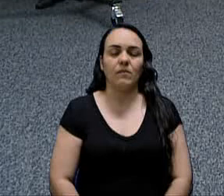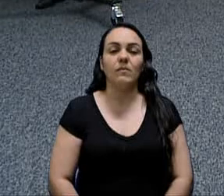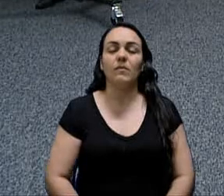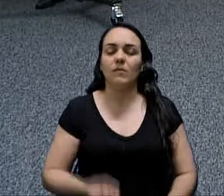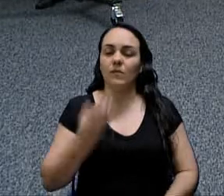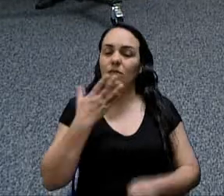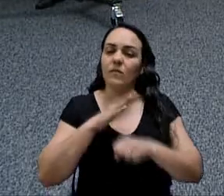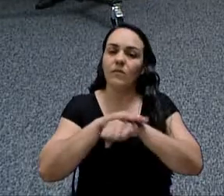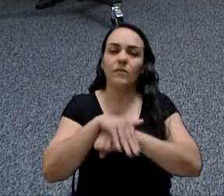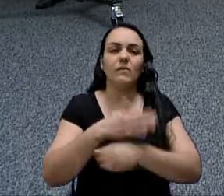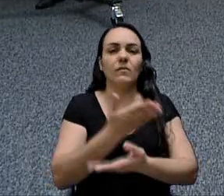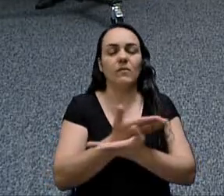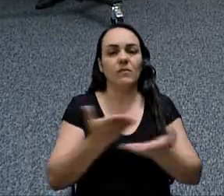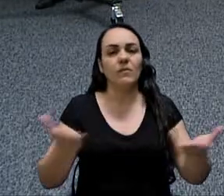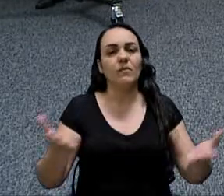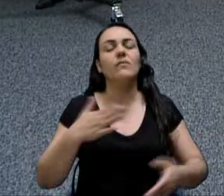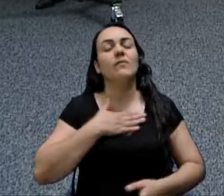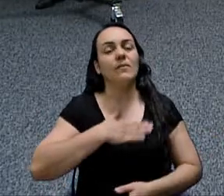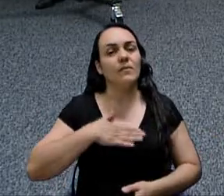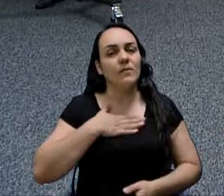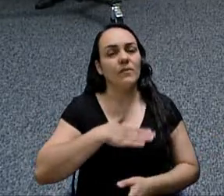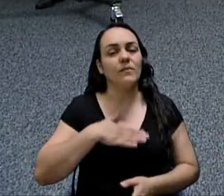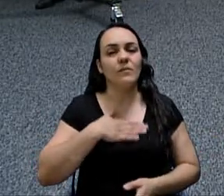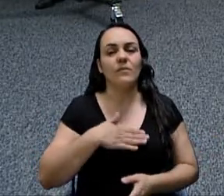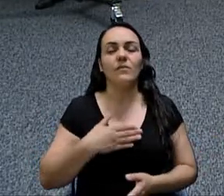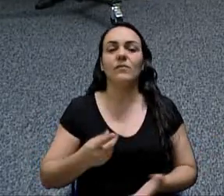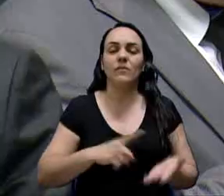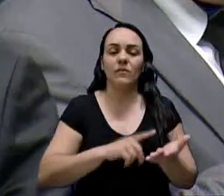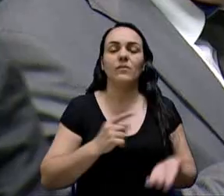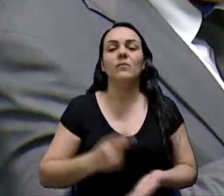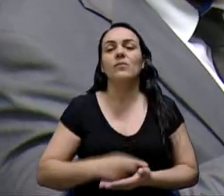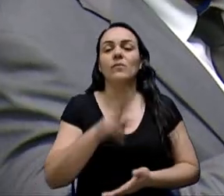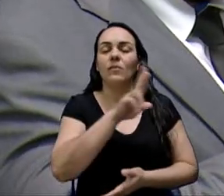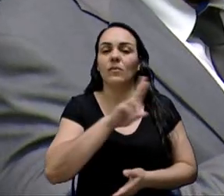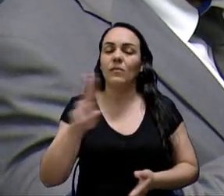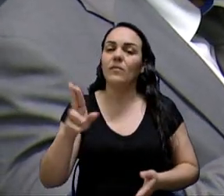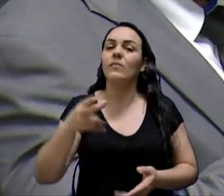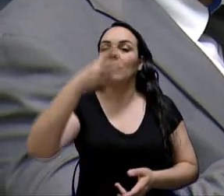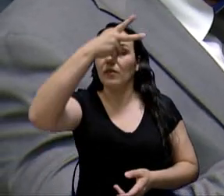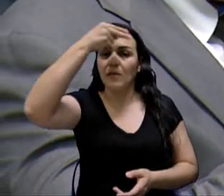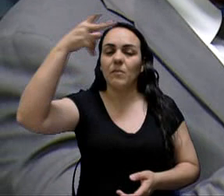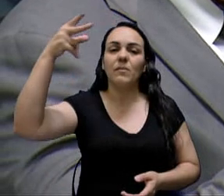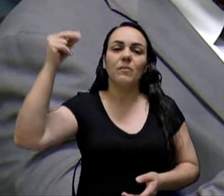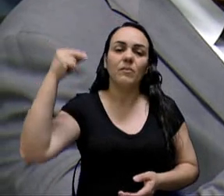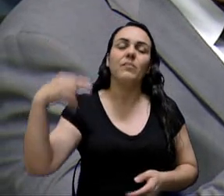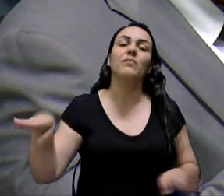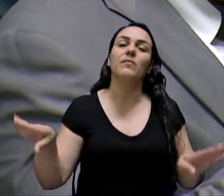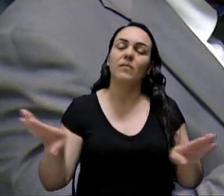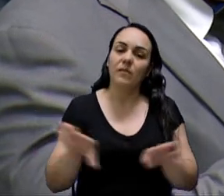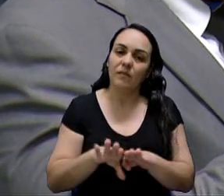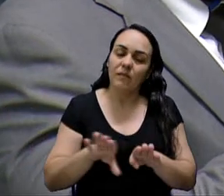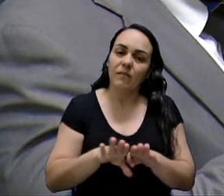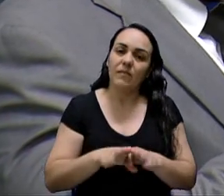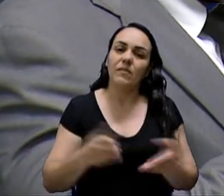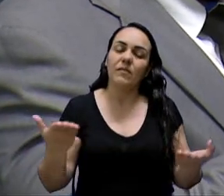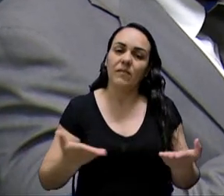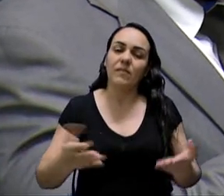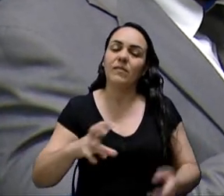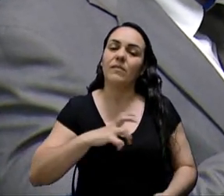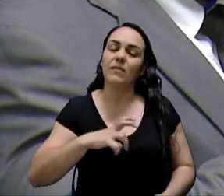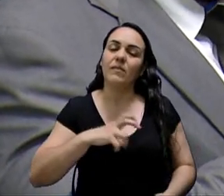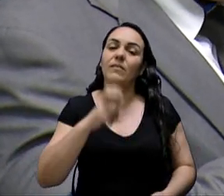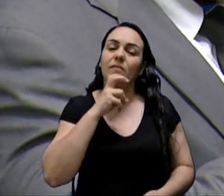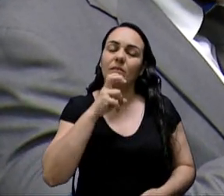Uma boa noite a todos. Gostaria de, em nome da nossa prefeita, a prefeita de Sorocaba, a doutora Jaqueline Coutinho,